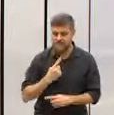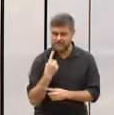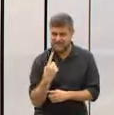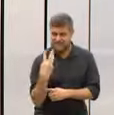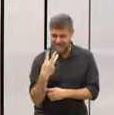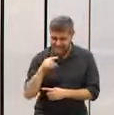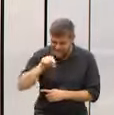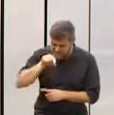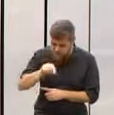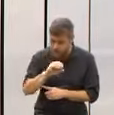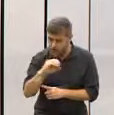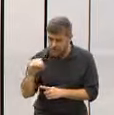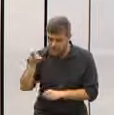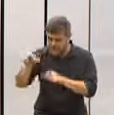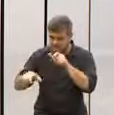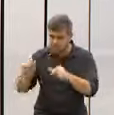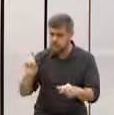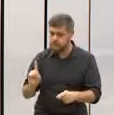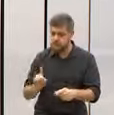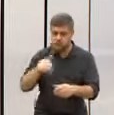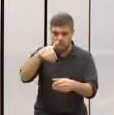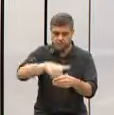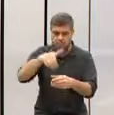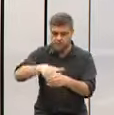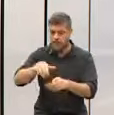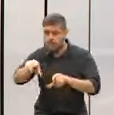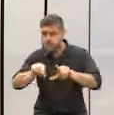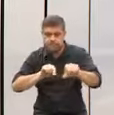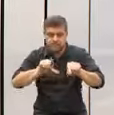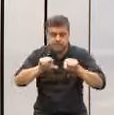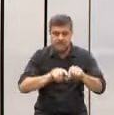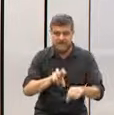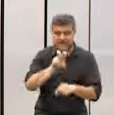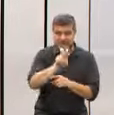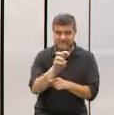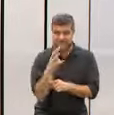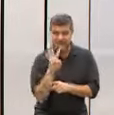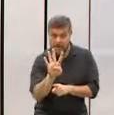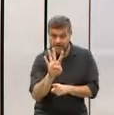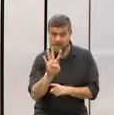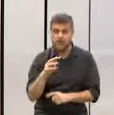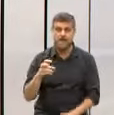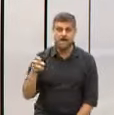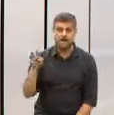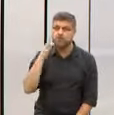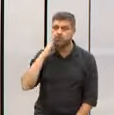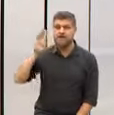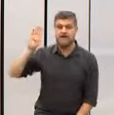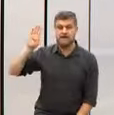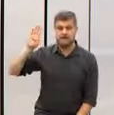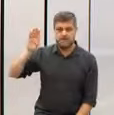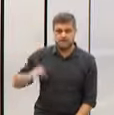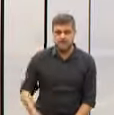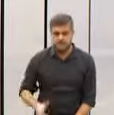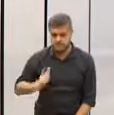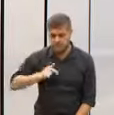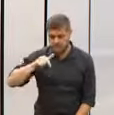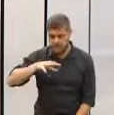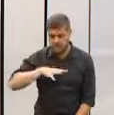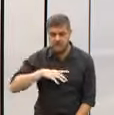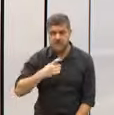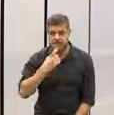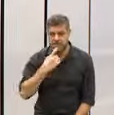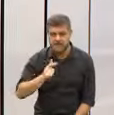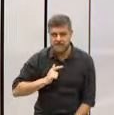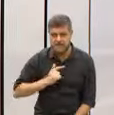de 13.800 eleitores que fizeram suas escolhas entre os 54 candidatos disponíveis.